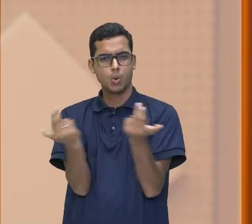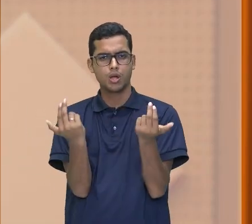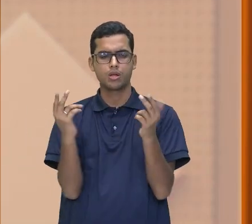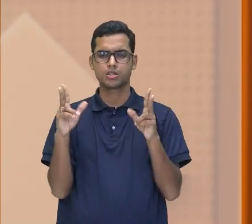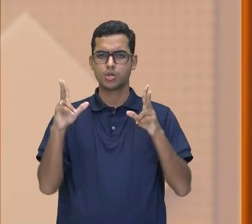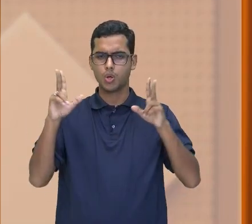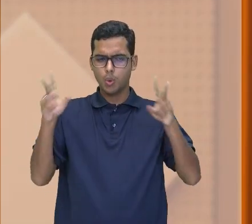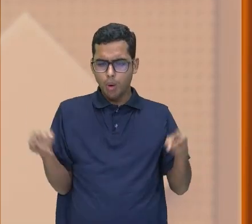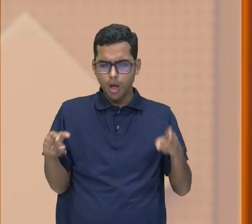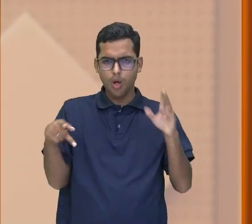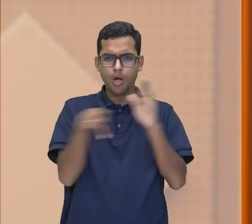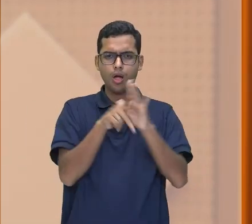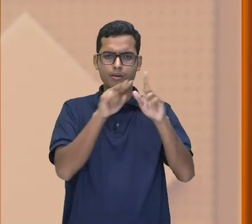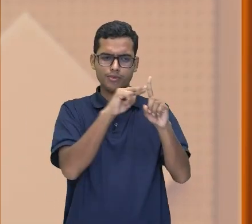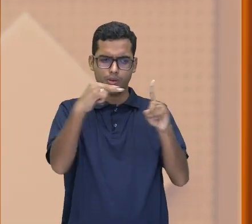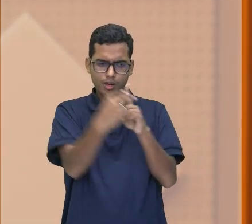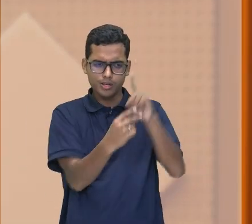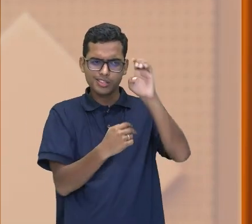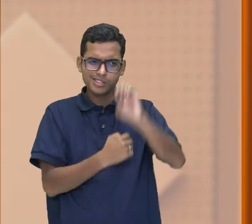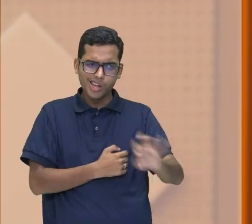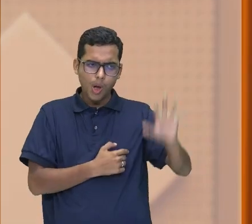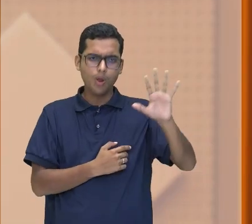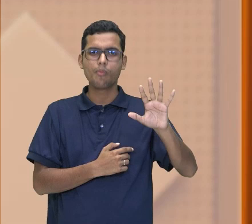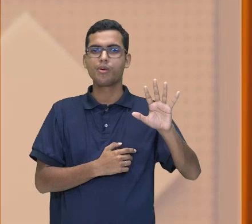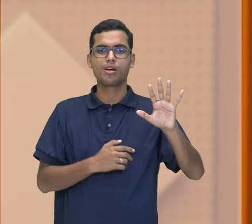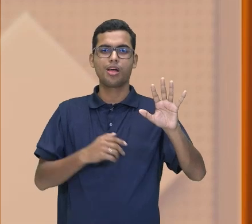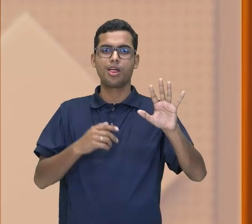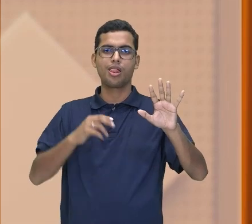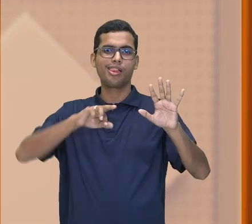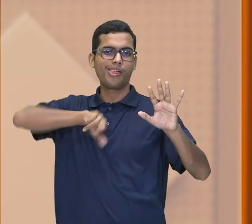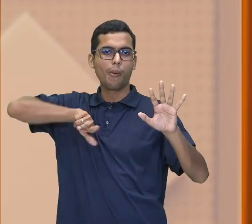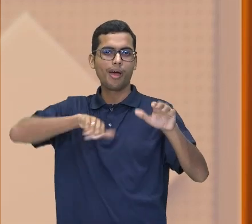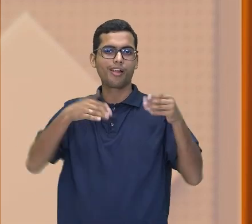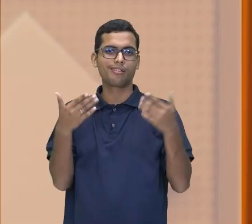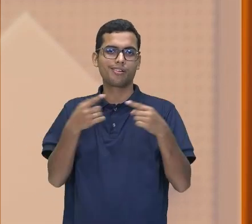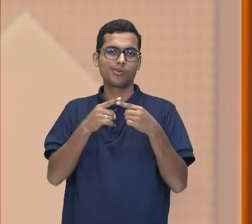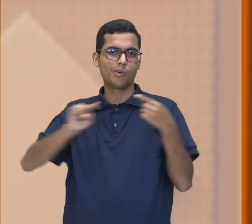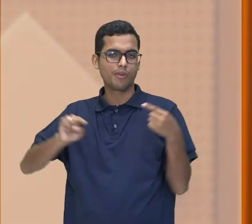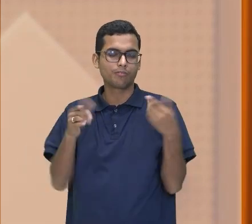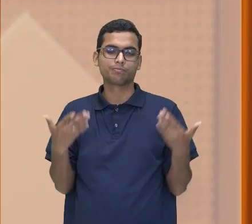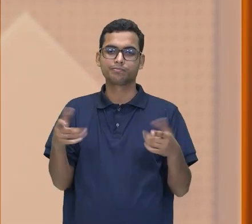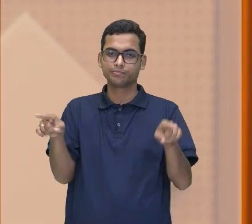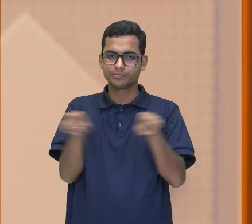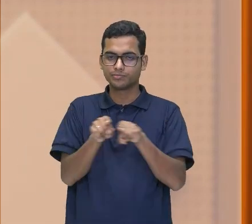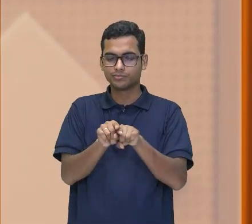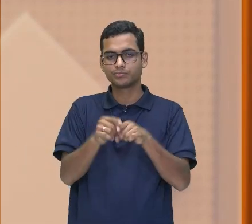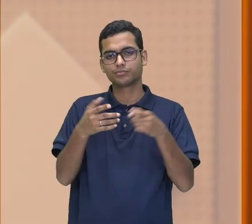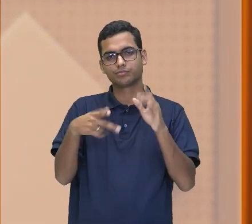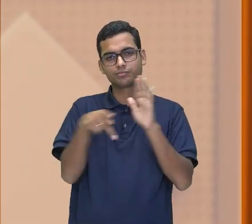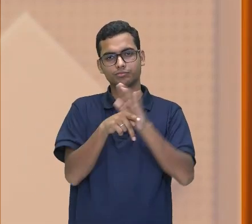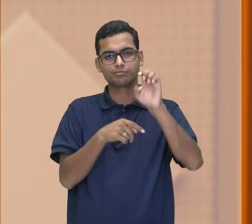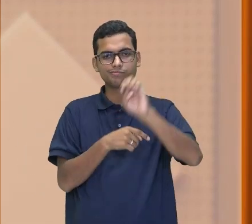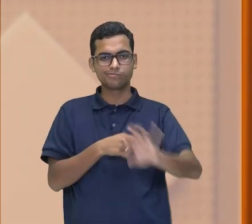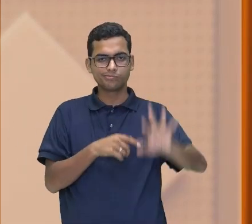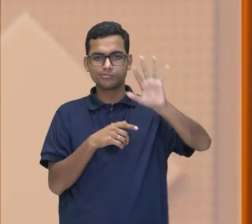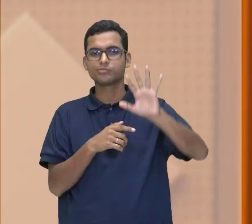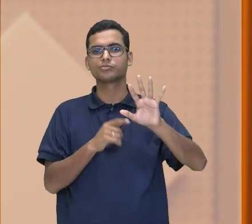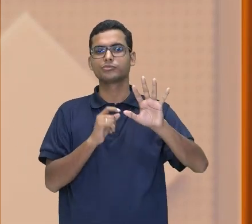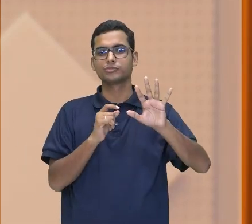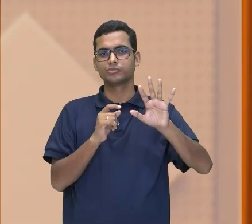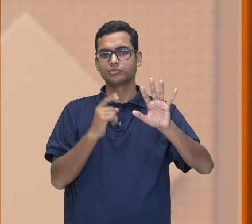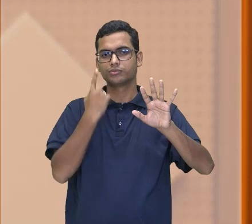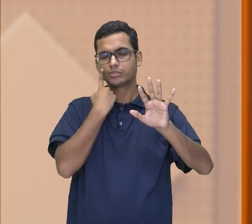visão europeia. E isso faz com que haja um certo desconforto em adotar apenas a